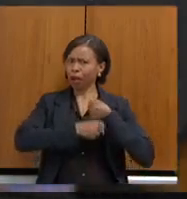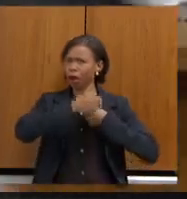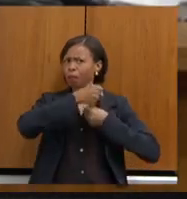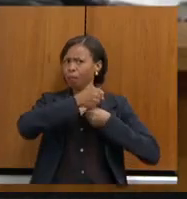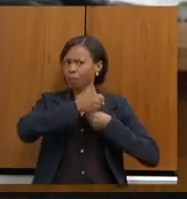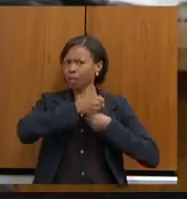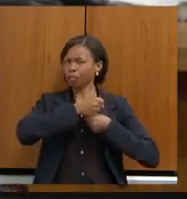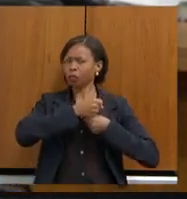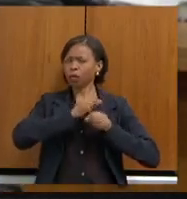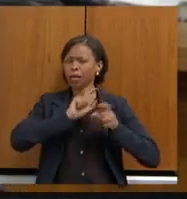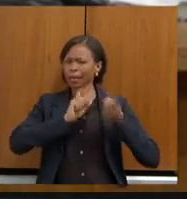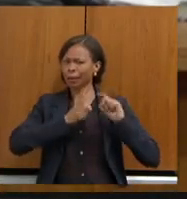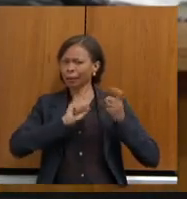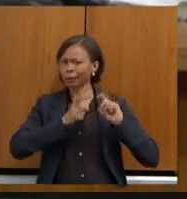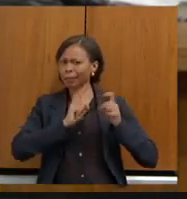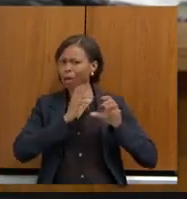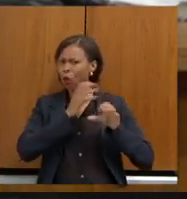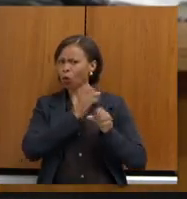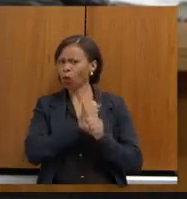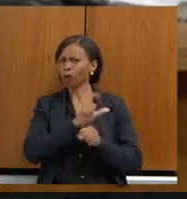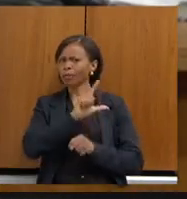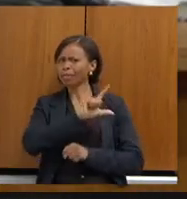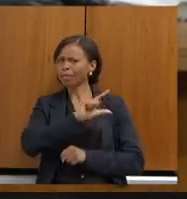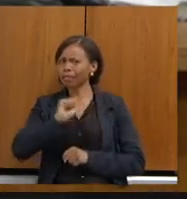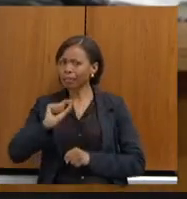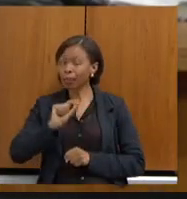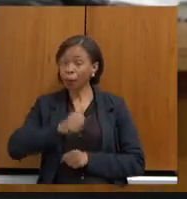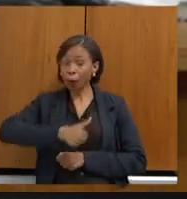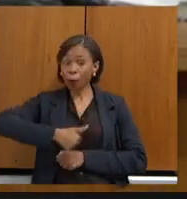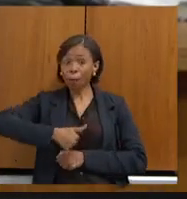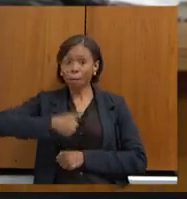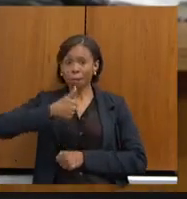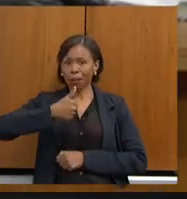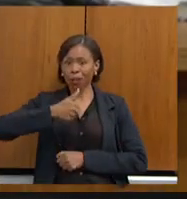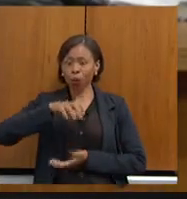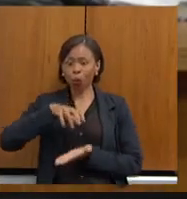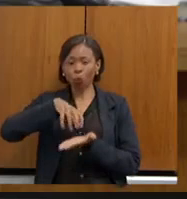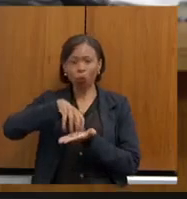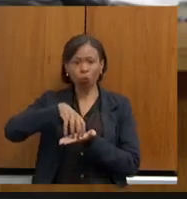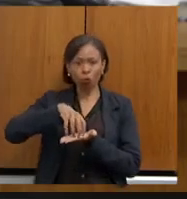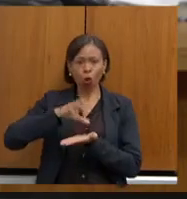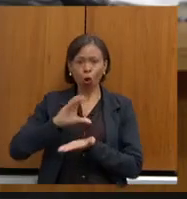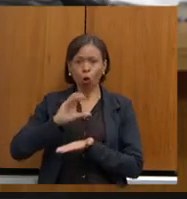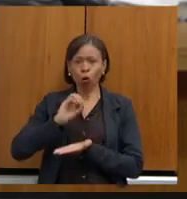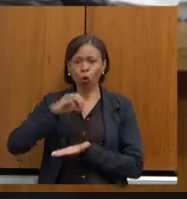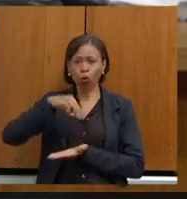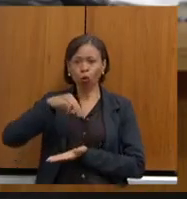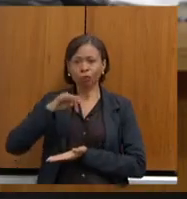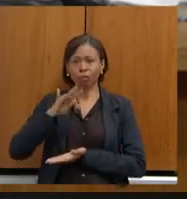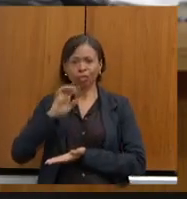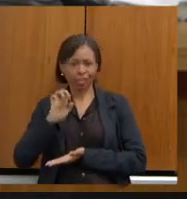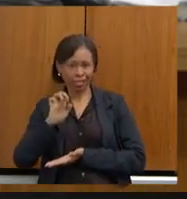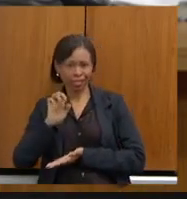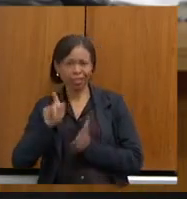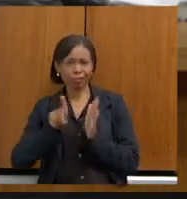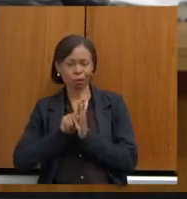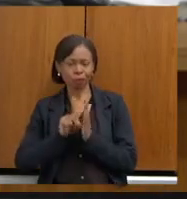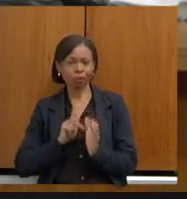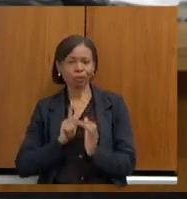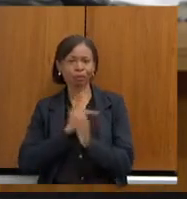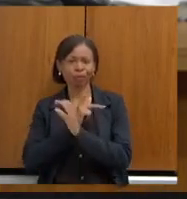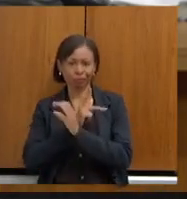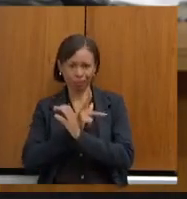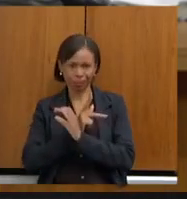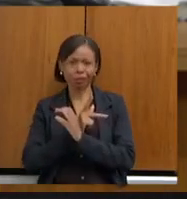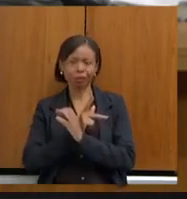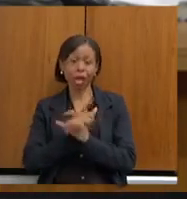sem reuniões primeiro comitê de modernização da Polícia Civil e esse conjunto de